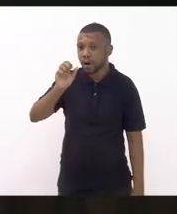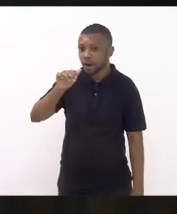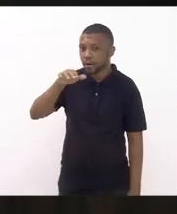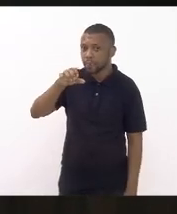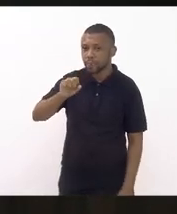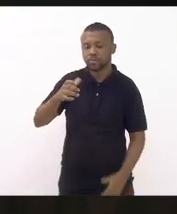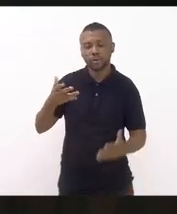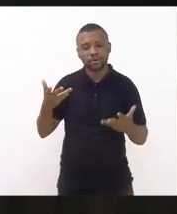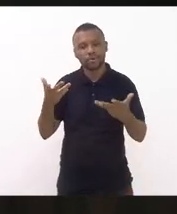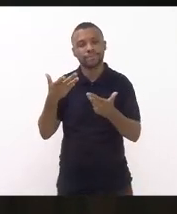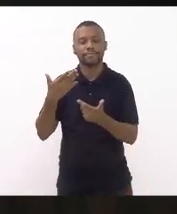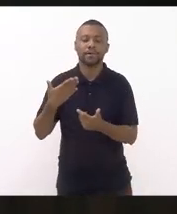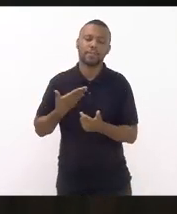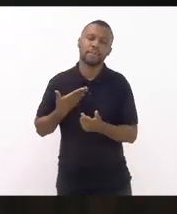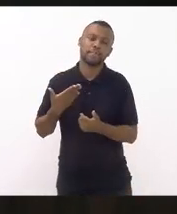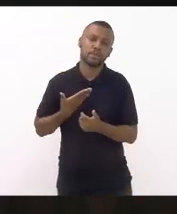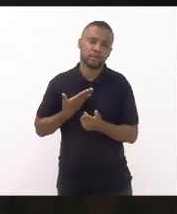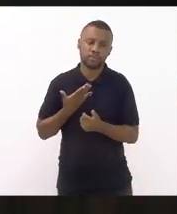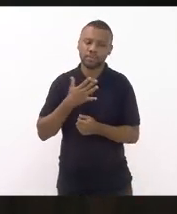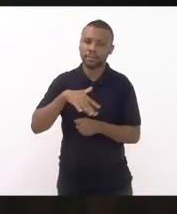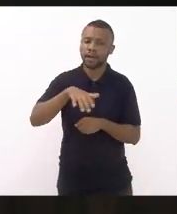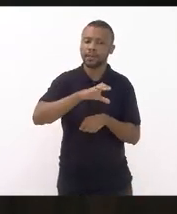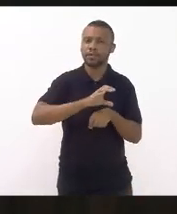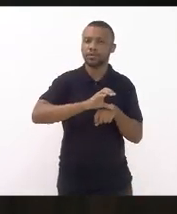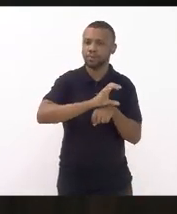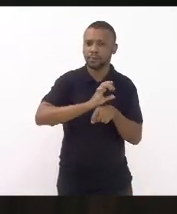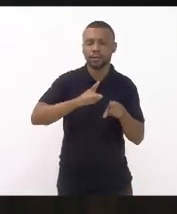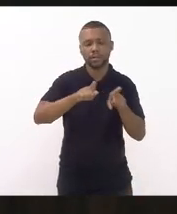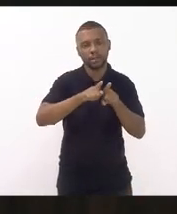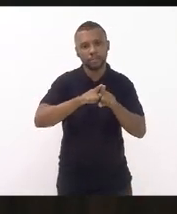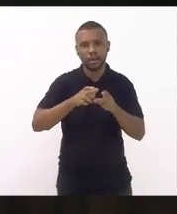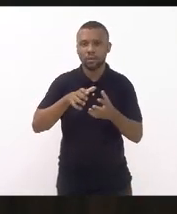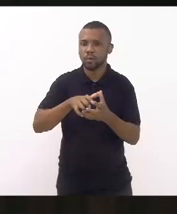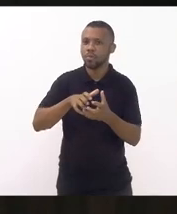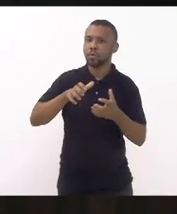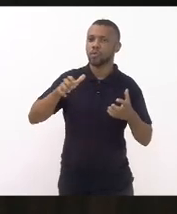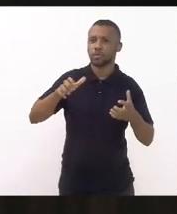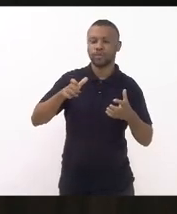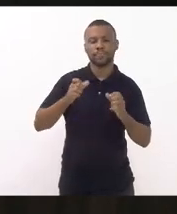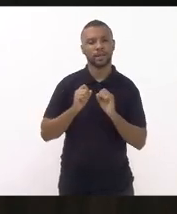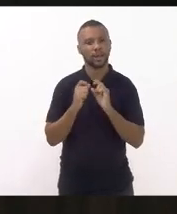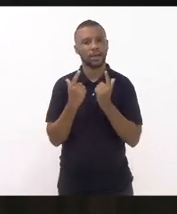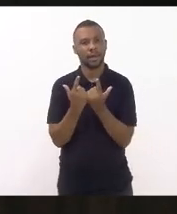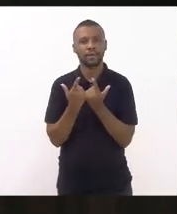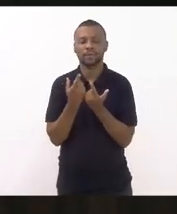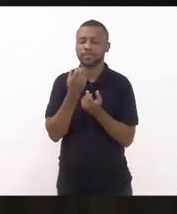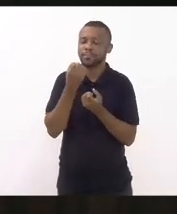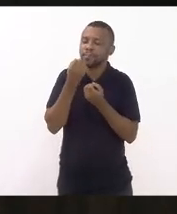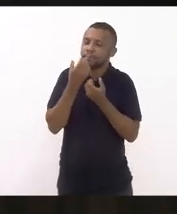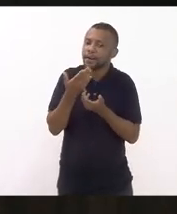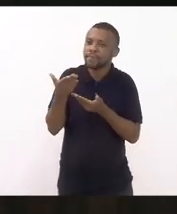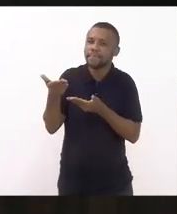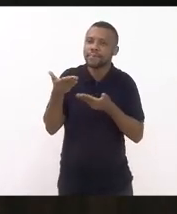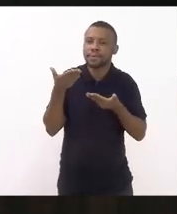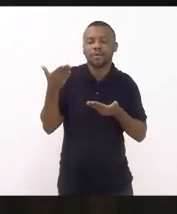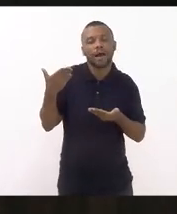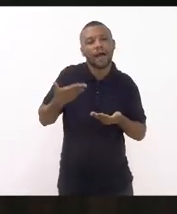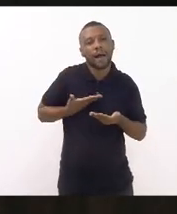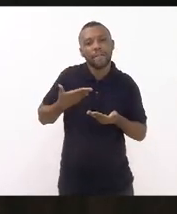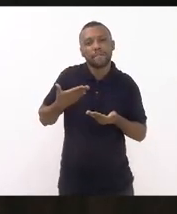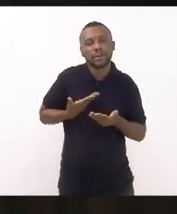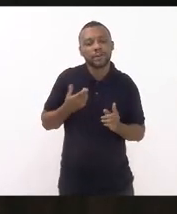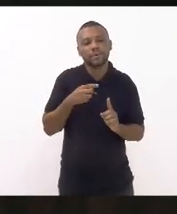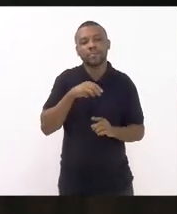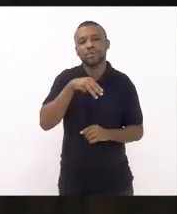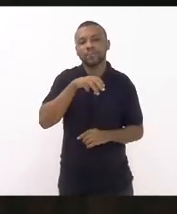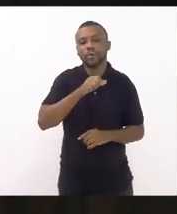constitucionalista, nosso querido, também decano dessa casa. Seja muito bem-vindo. Amigo do Marquinho,